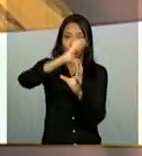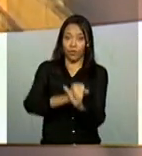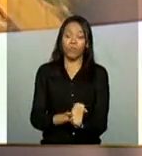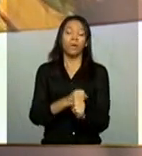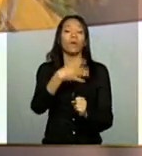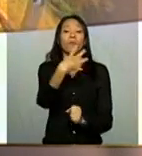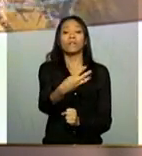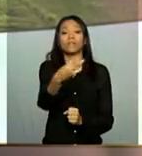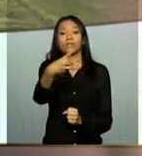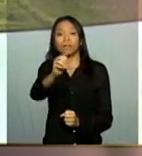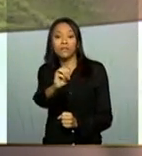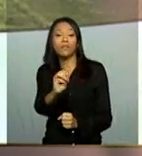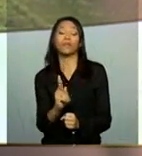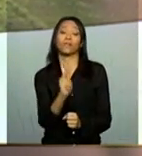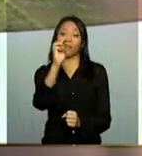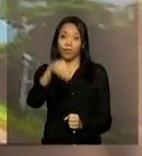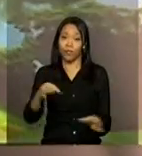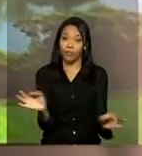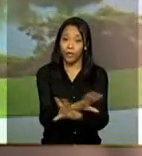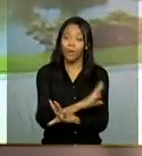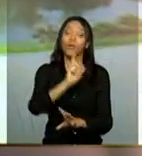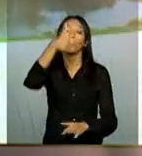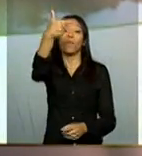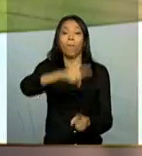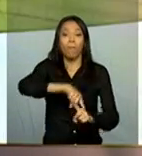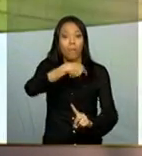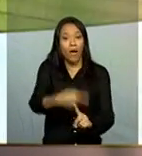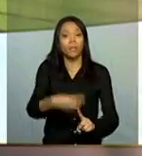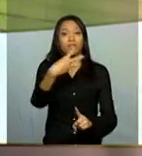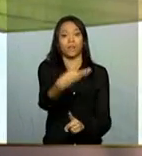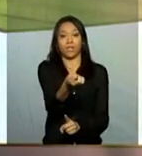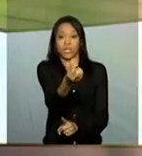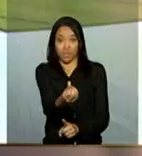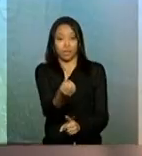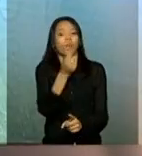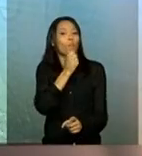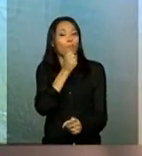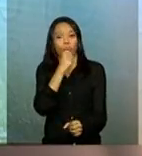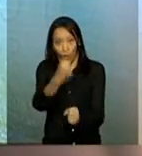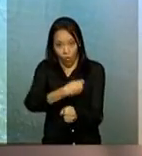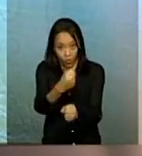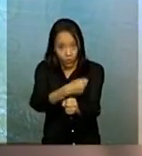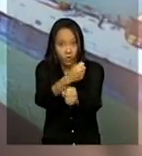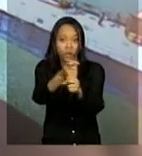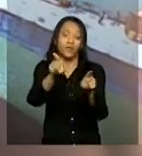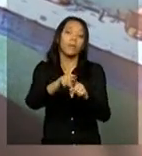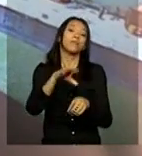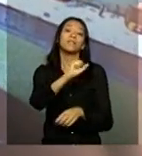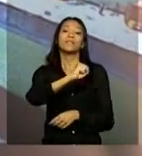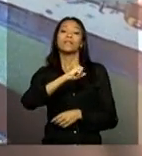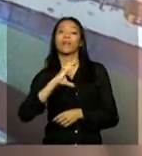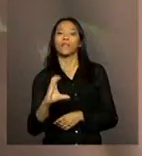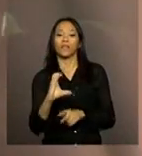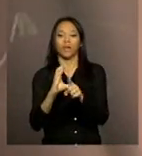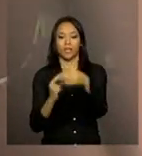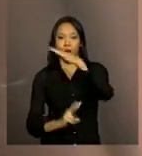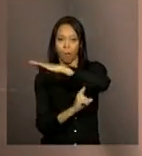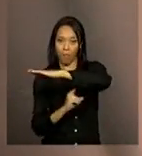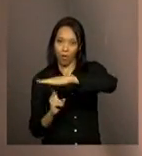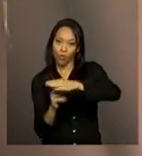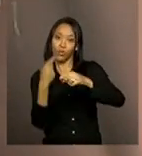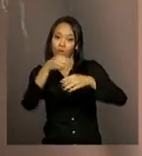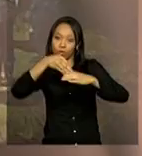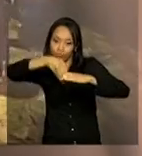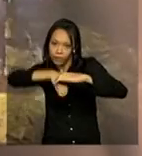430 quilômetros finalizados e outros 360 estão em obras. Em Santa Catarina, a Ponte da Laguna e o Túnel